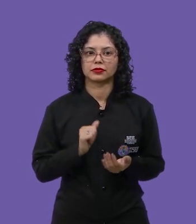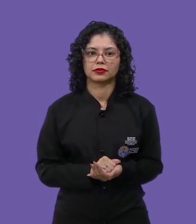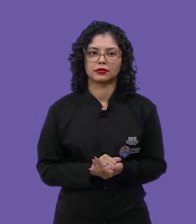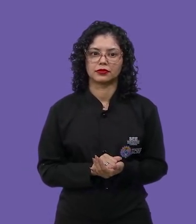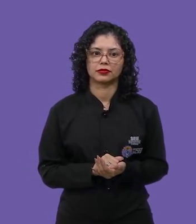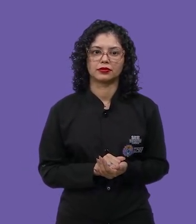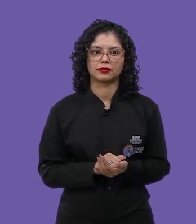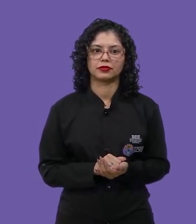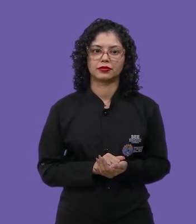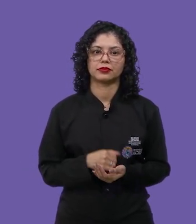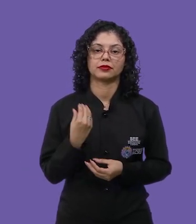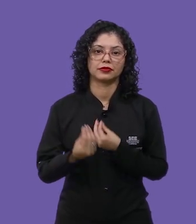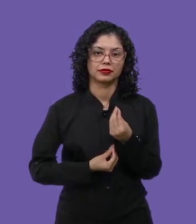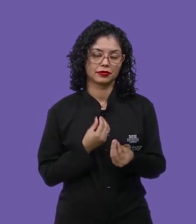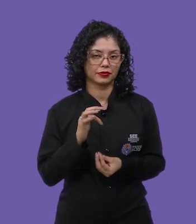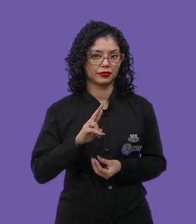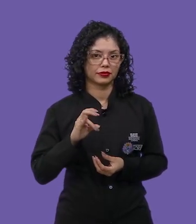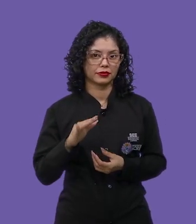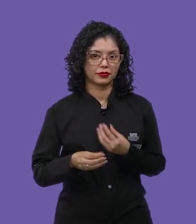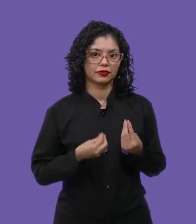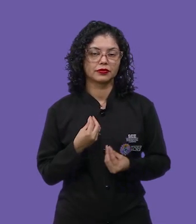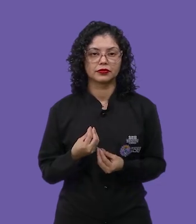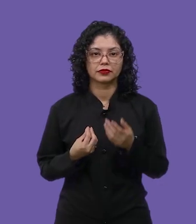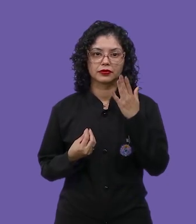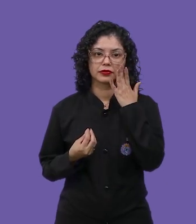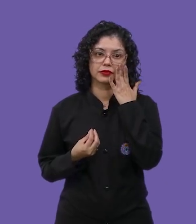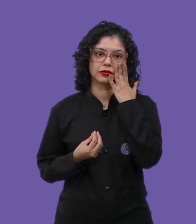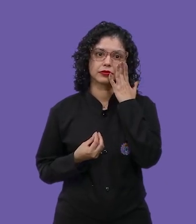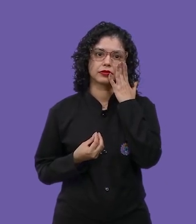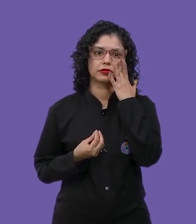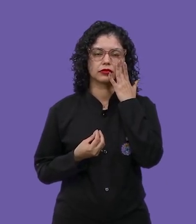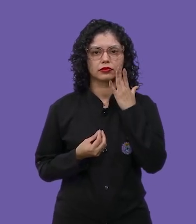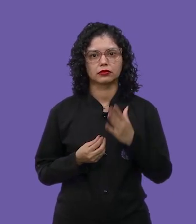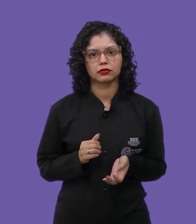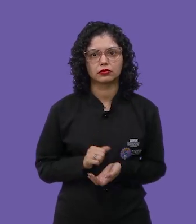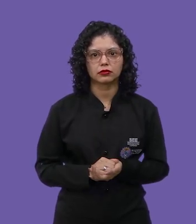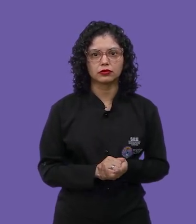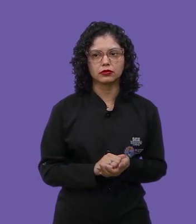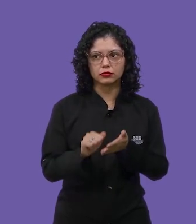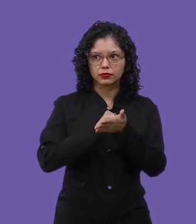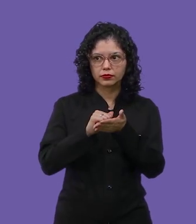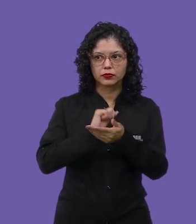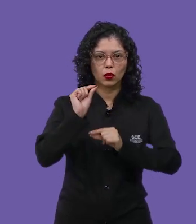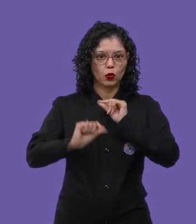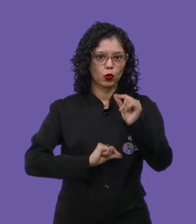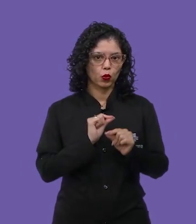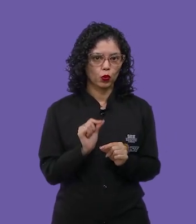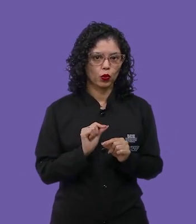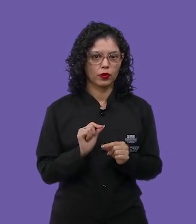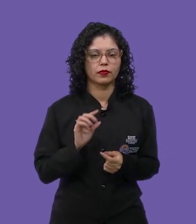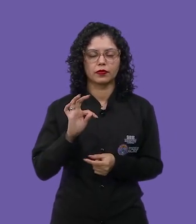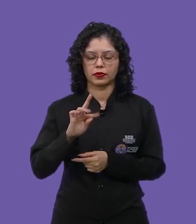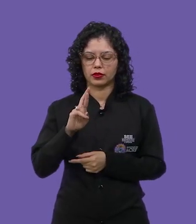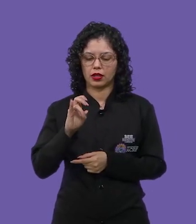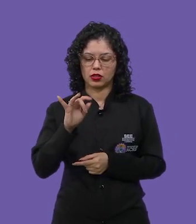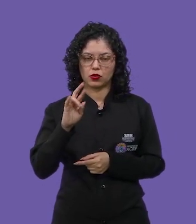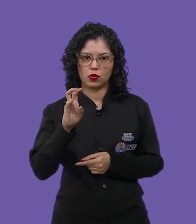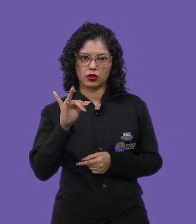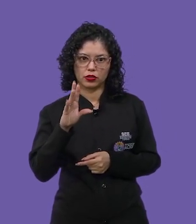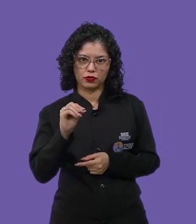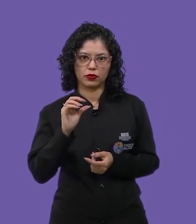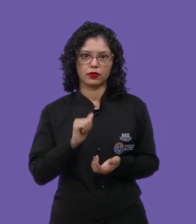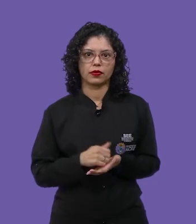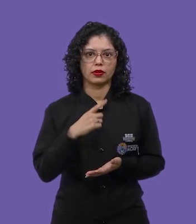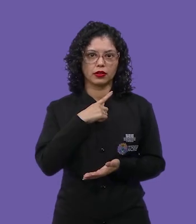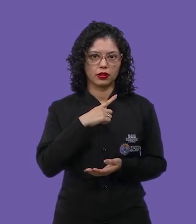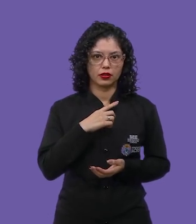que o sabão funciona, gente? Né? Então, o sabão, gente, ele vai ser o quê? Um agente tensoativo. Ele tem